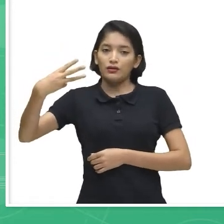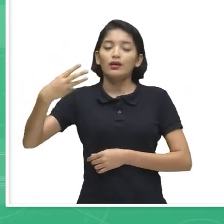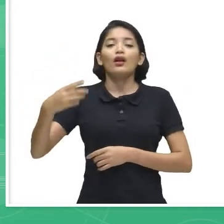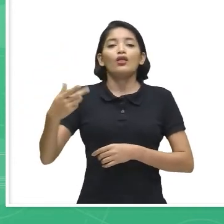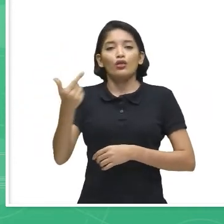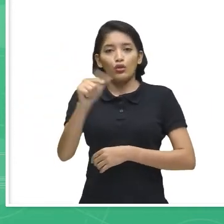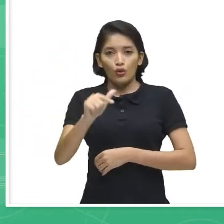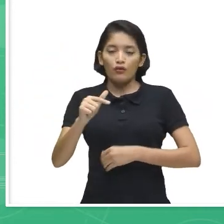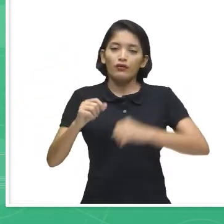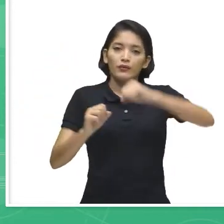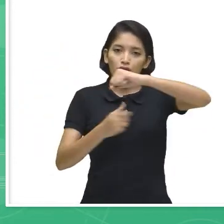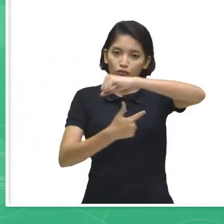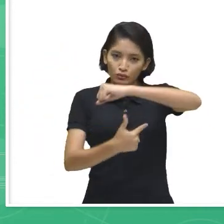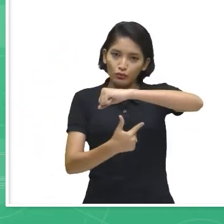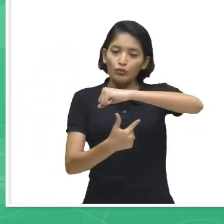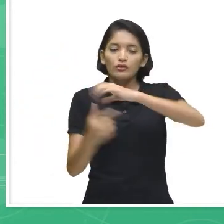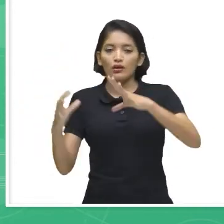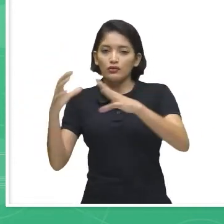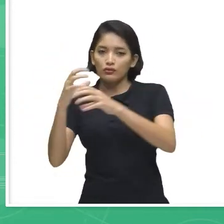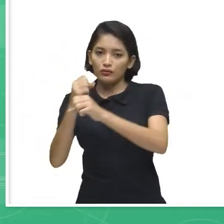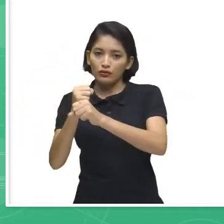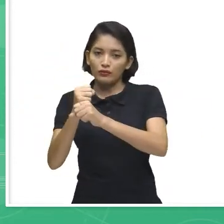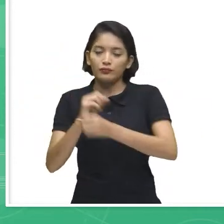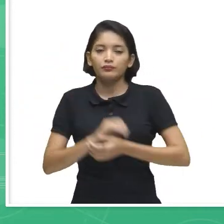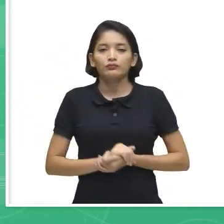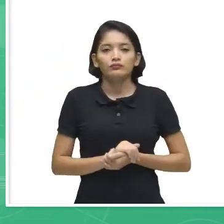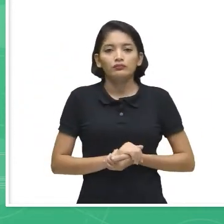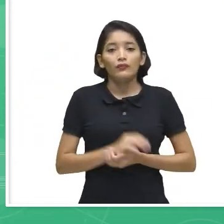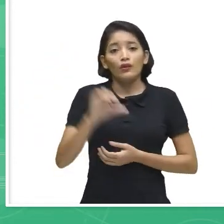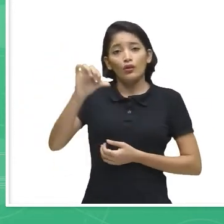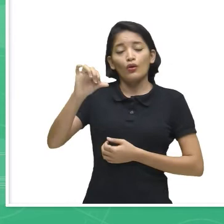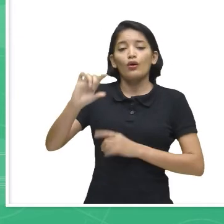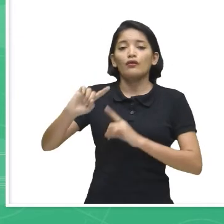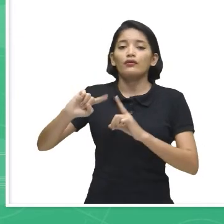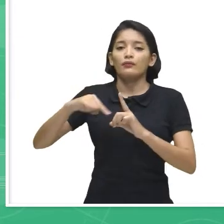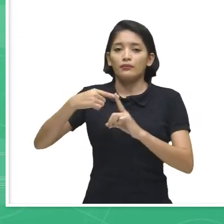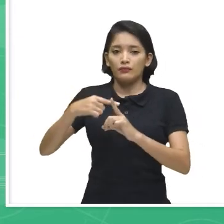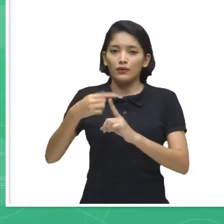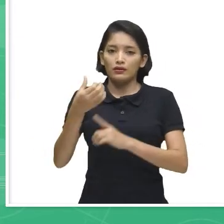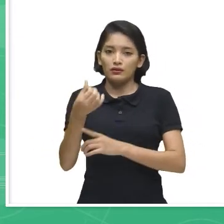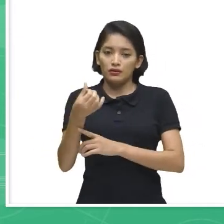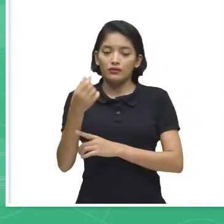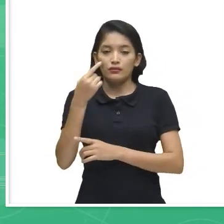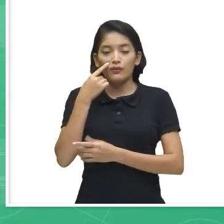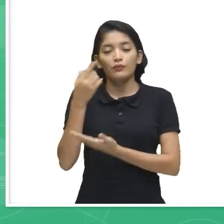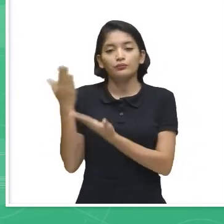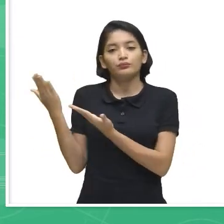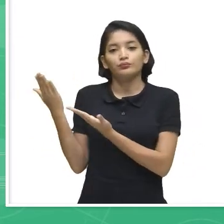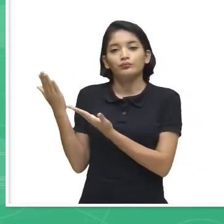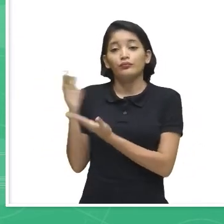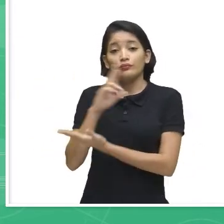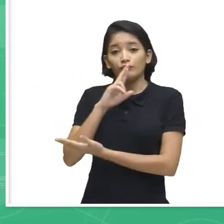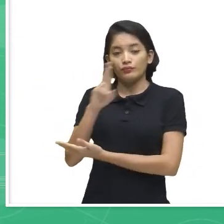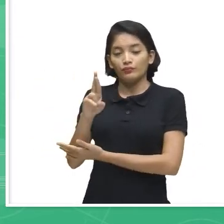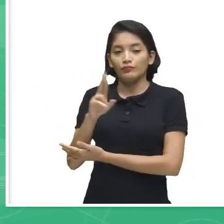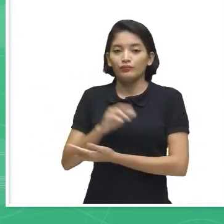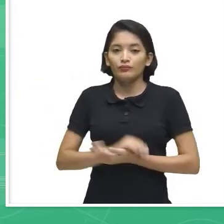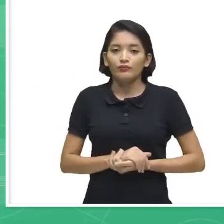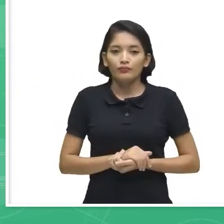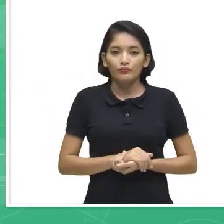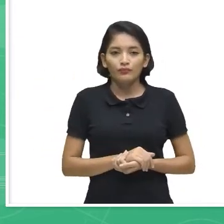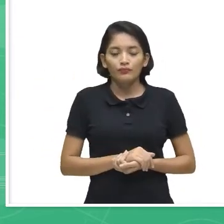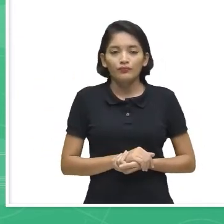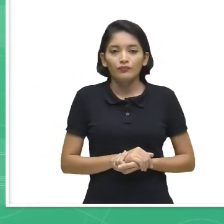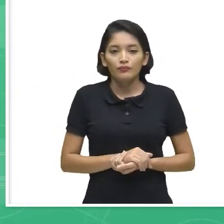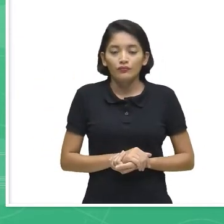base, soma os expoentes. 9 mais menos 6. Mais com menos é menos, 9 menos 6, 3. Isso